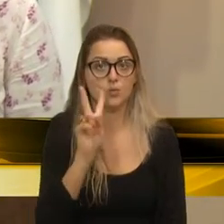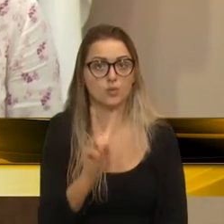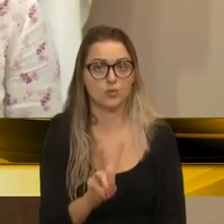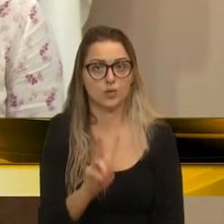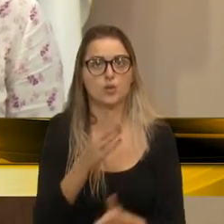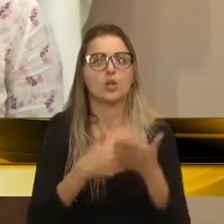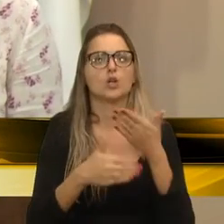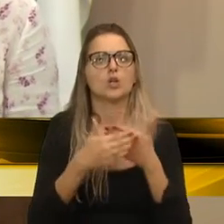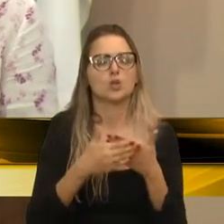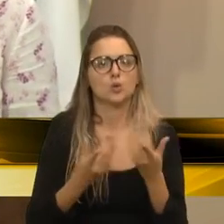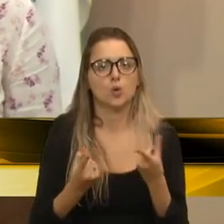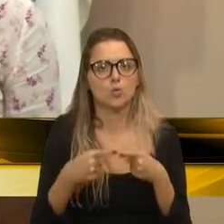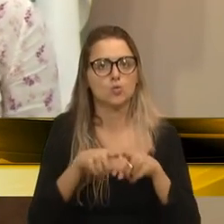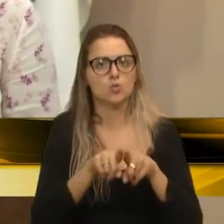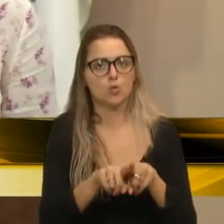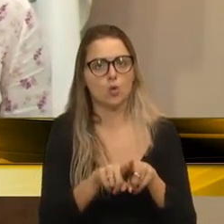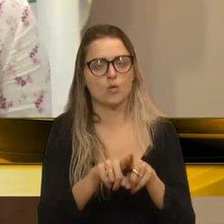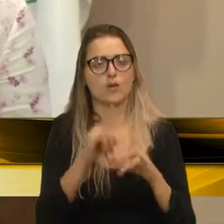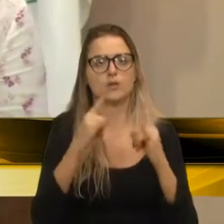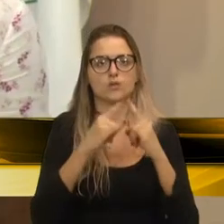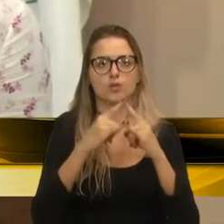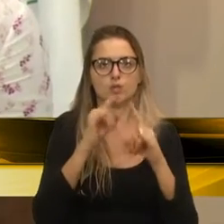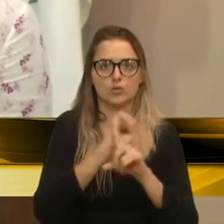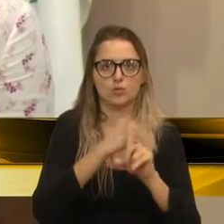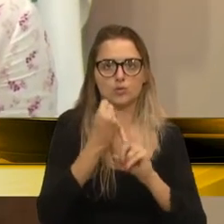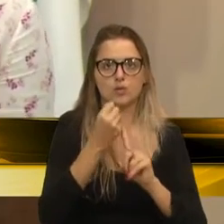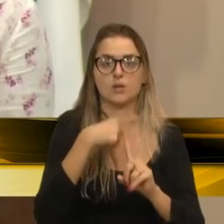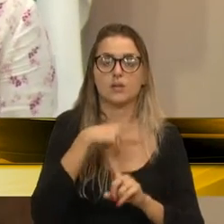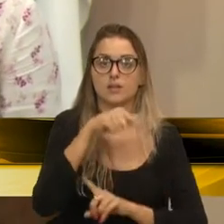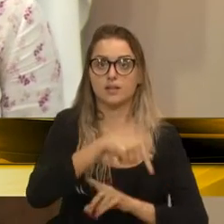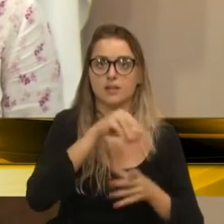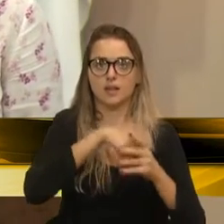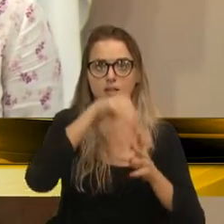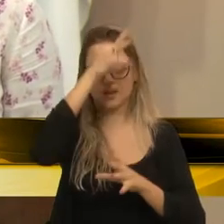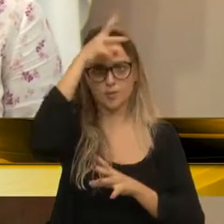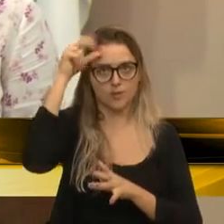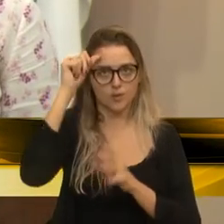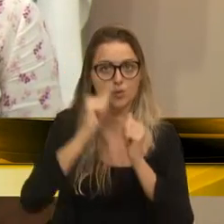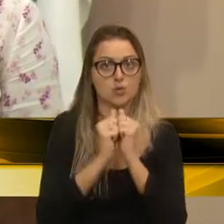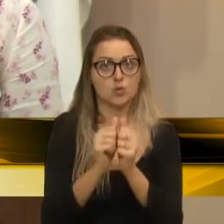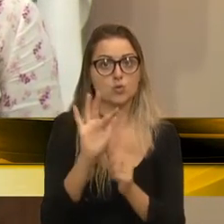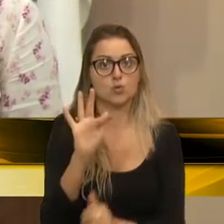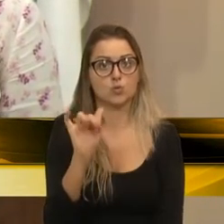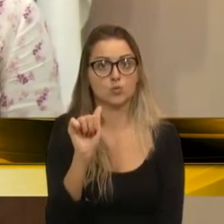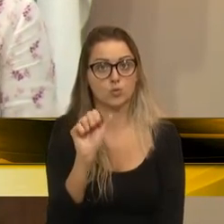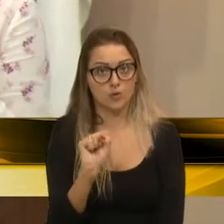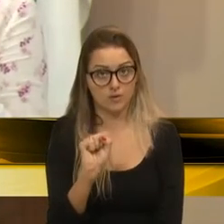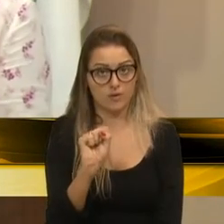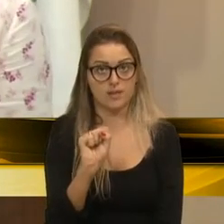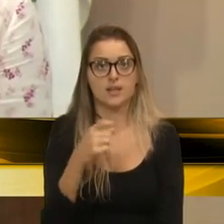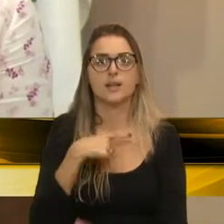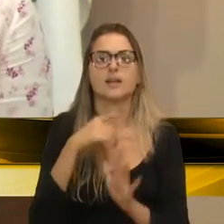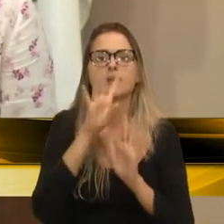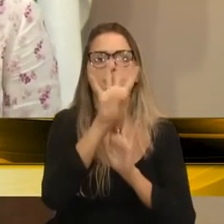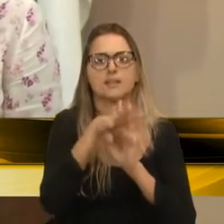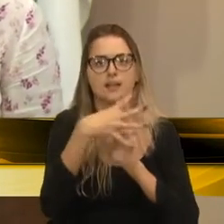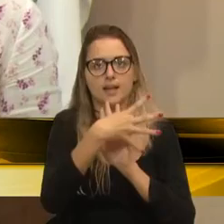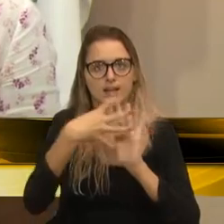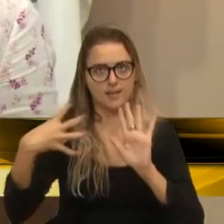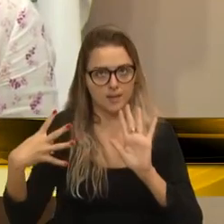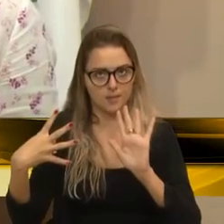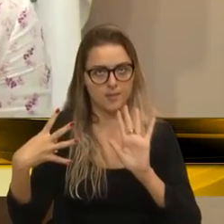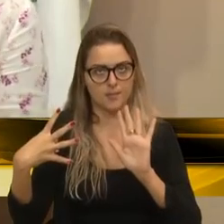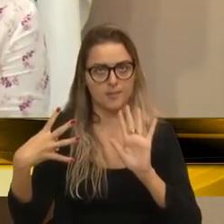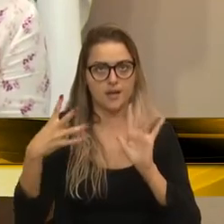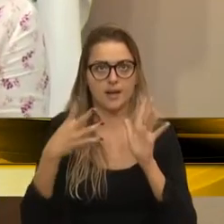os convênios de entidades sociais com a Prefeitura, via FAS, elas têm uma tabela